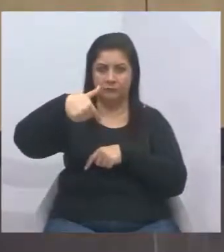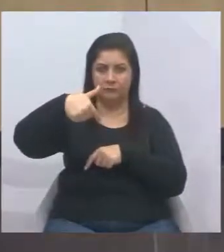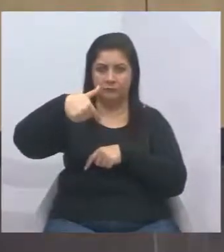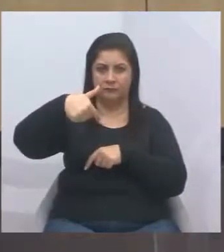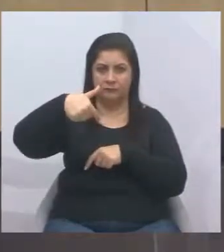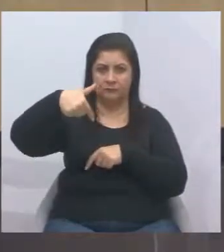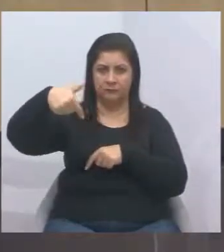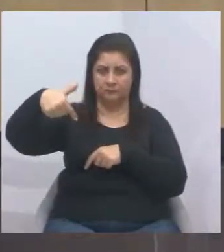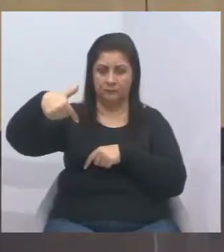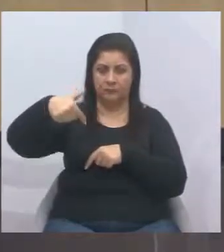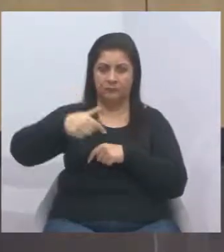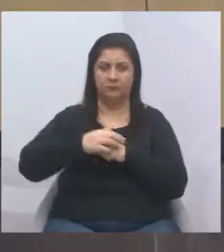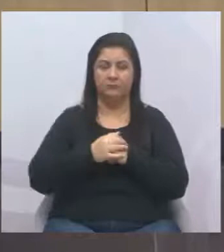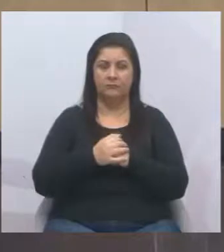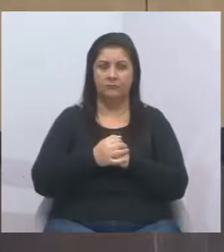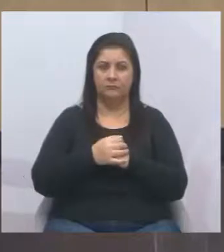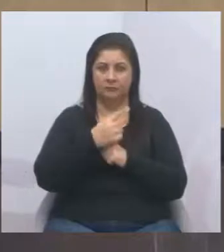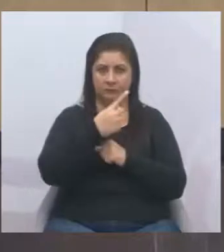177,